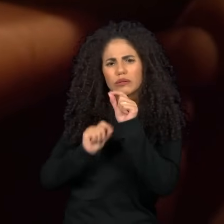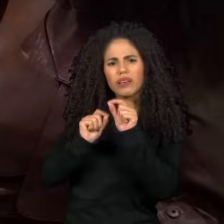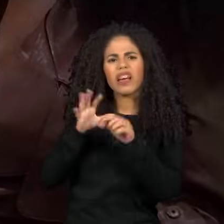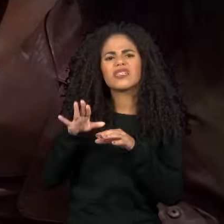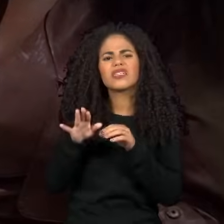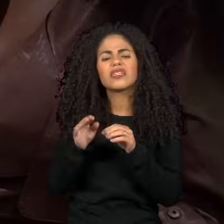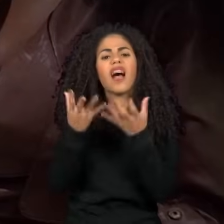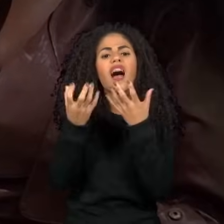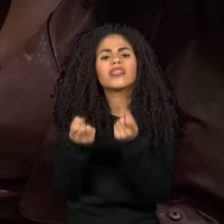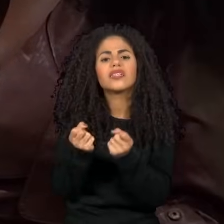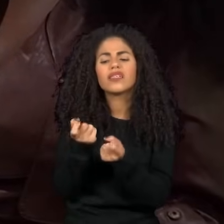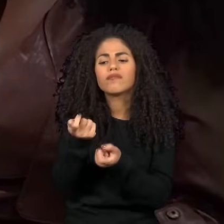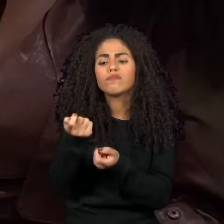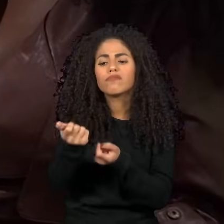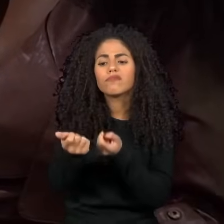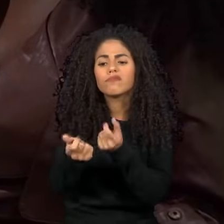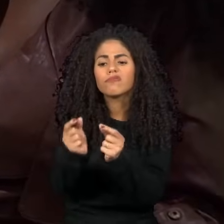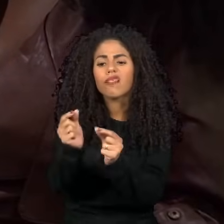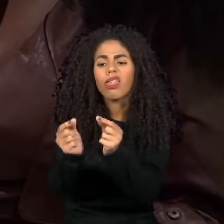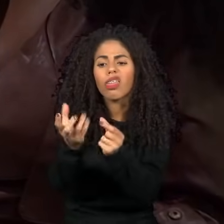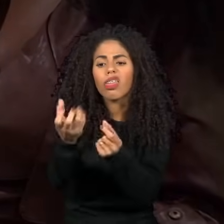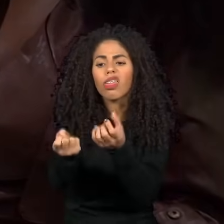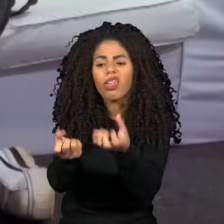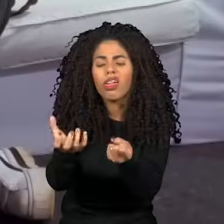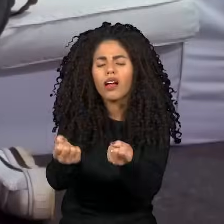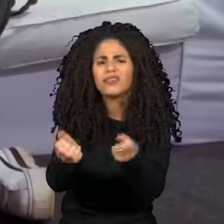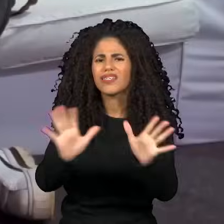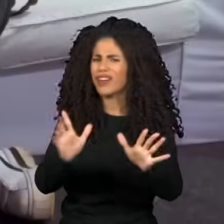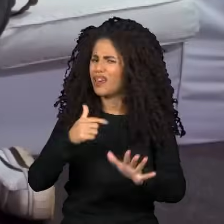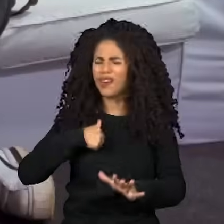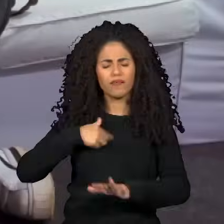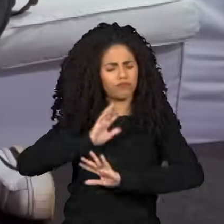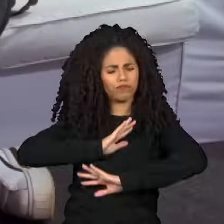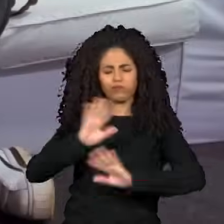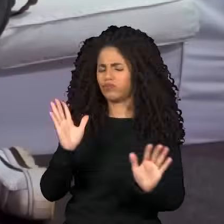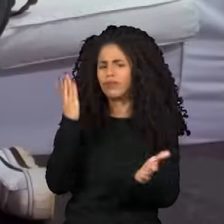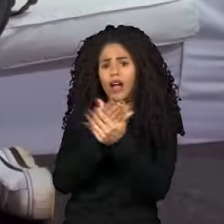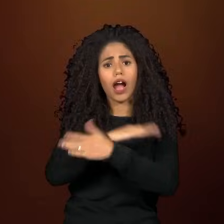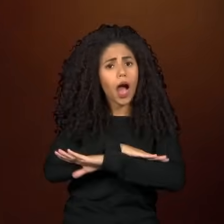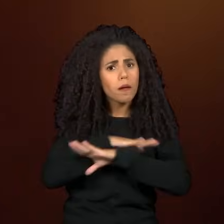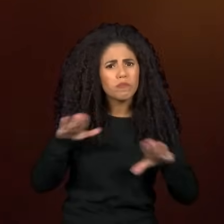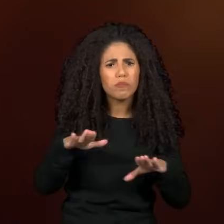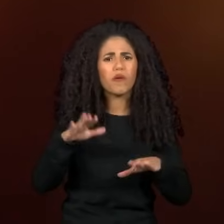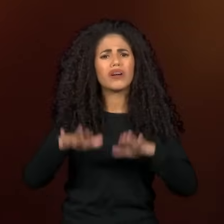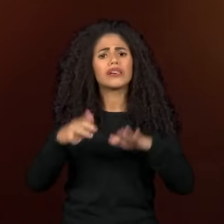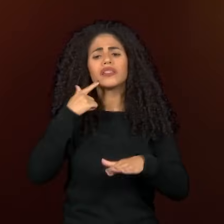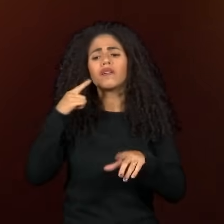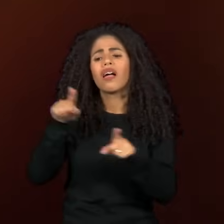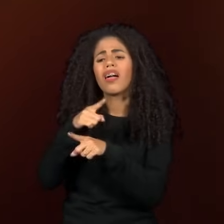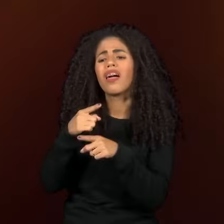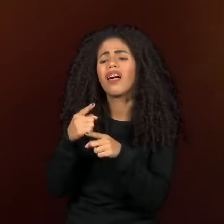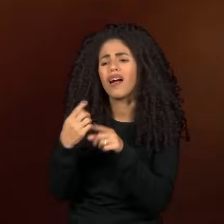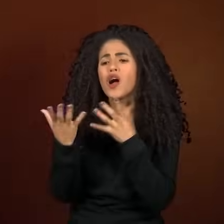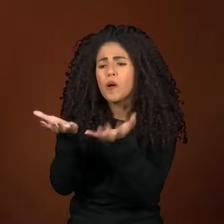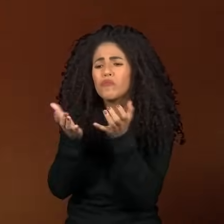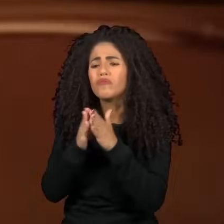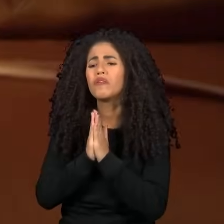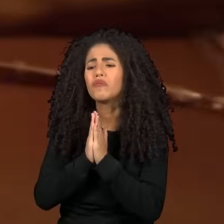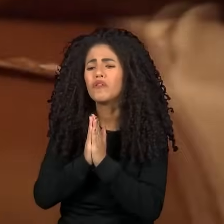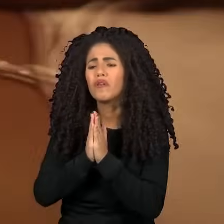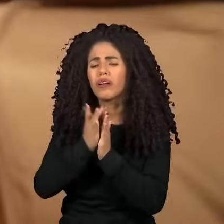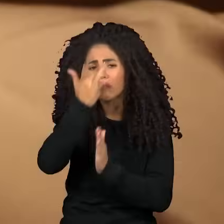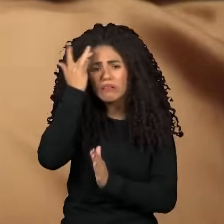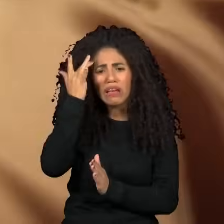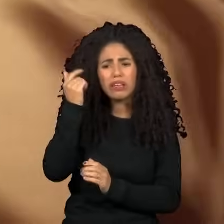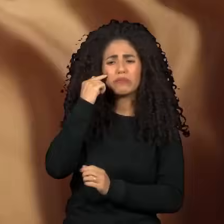migalhas, assim. Eu acho que eu cansei de migalhas, sabe? Eu cansei de ficar escrevendo pra quem não merecia. Eu cansei de escrever